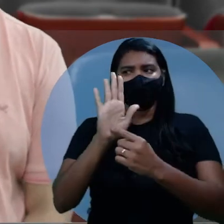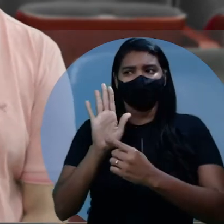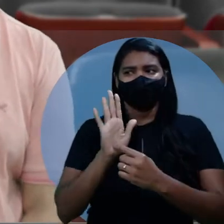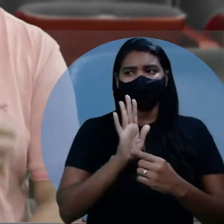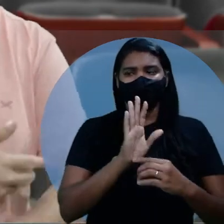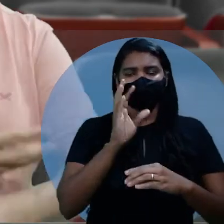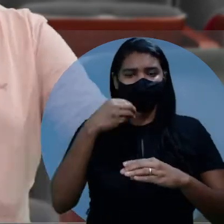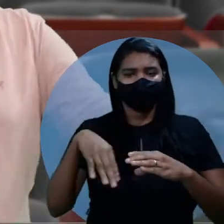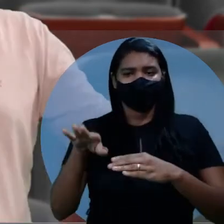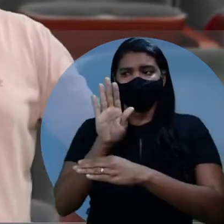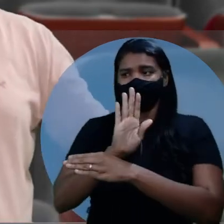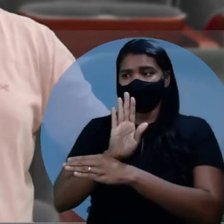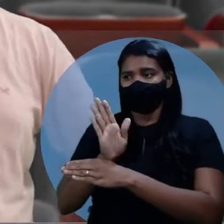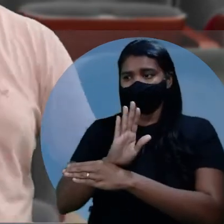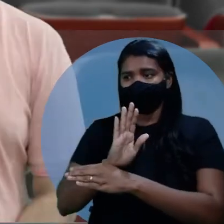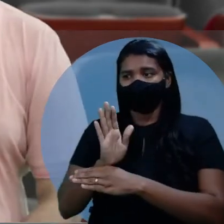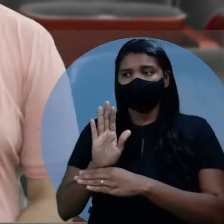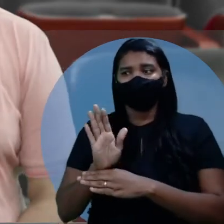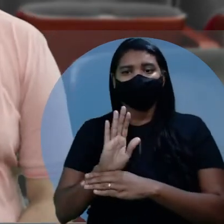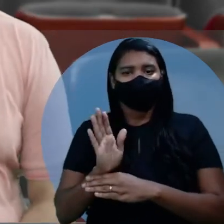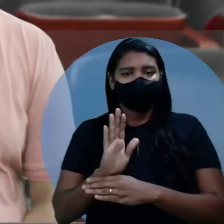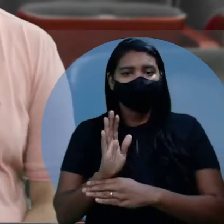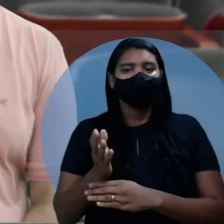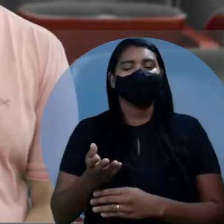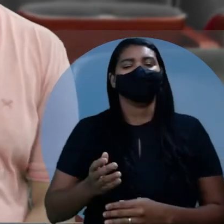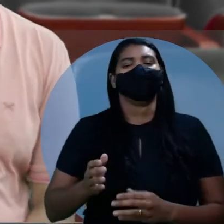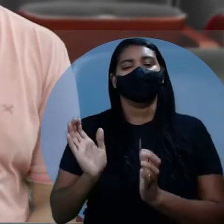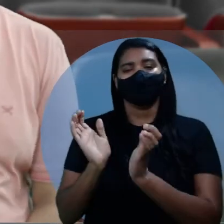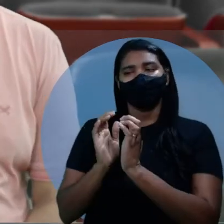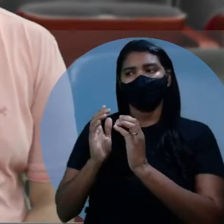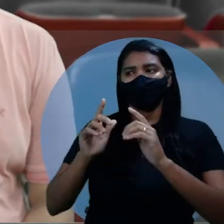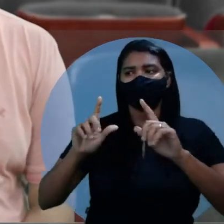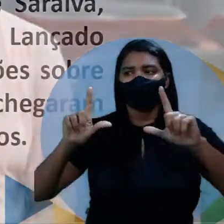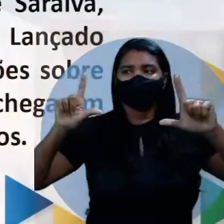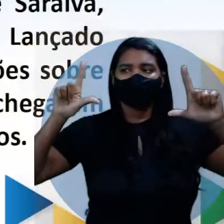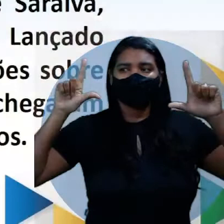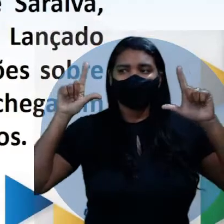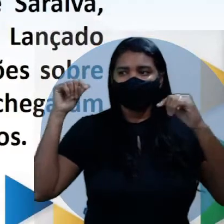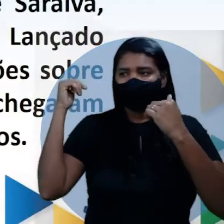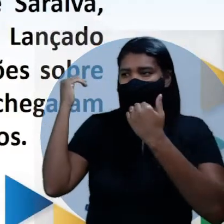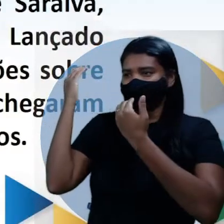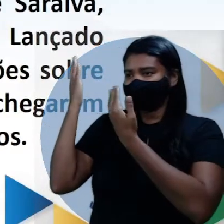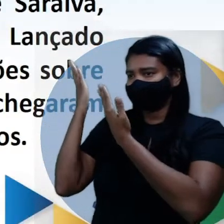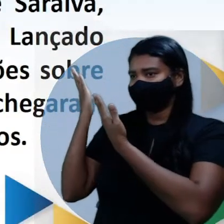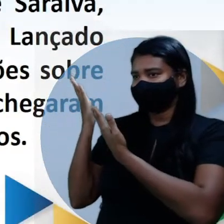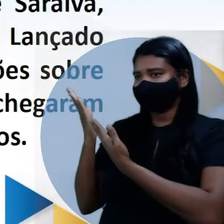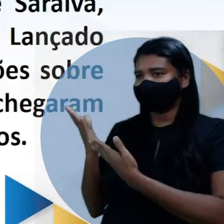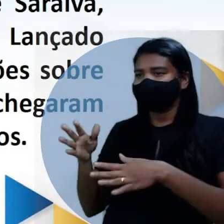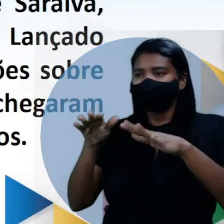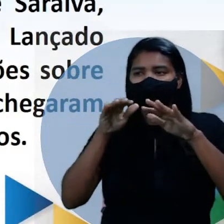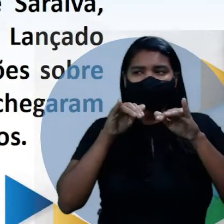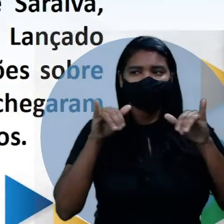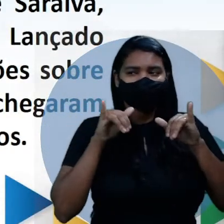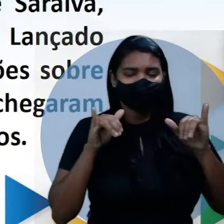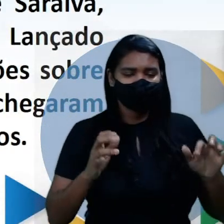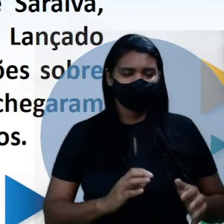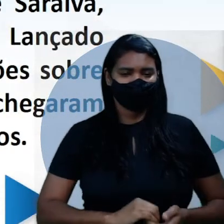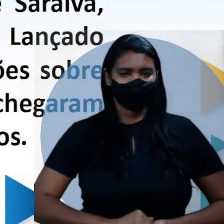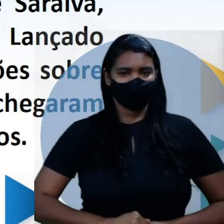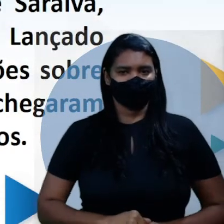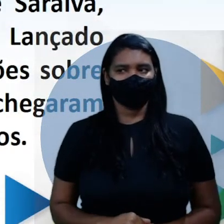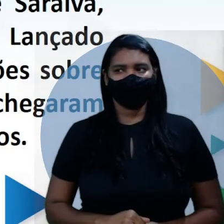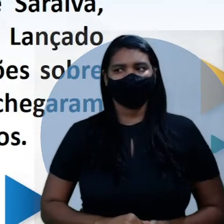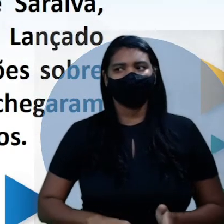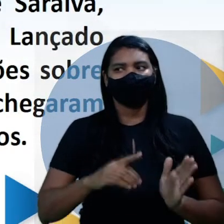internas desse marco aqui pernambucano. Na tela, trazemos aqui mais informações. Poderia ler, professor? Vamos lá.